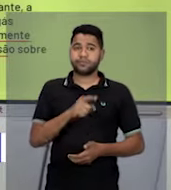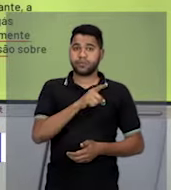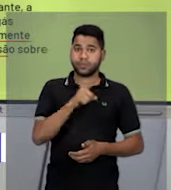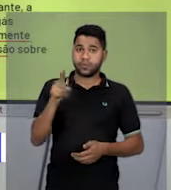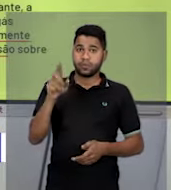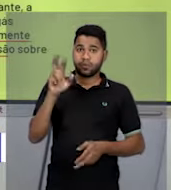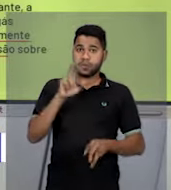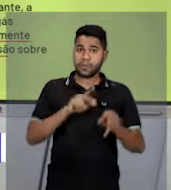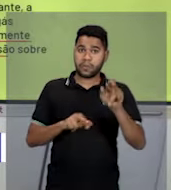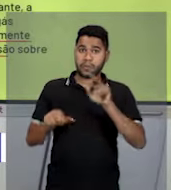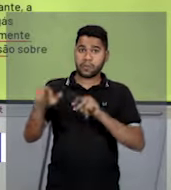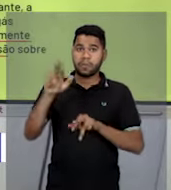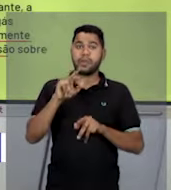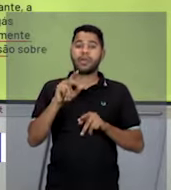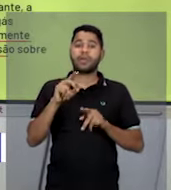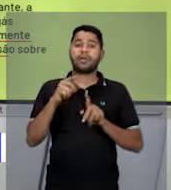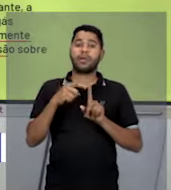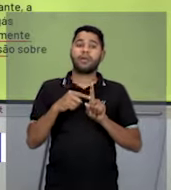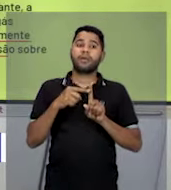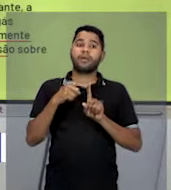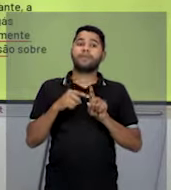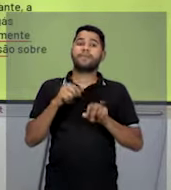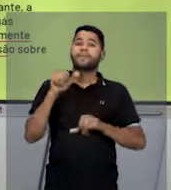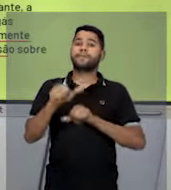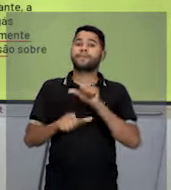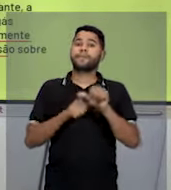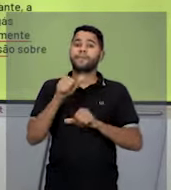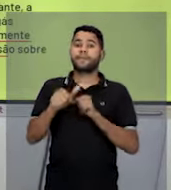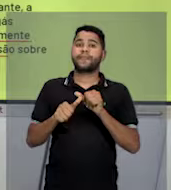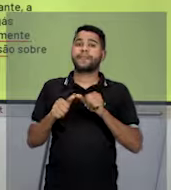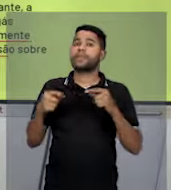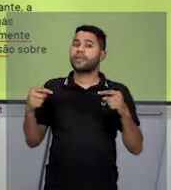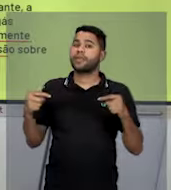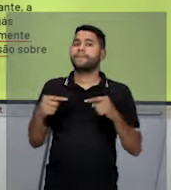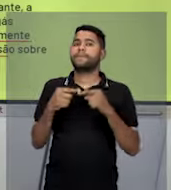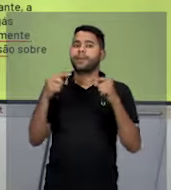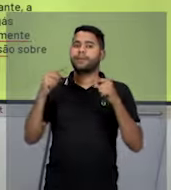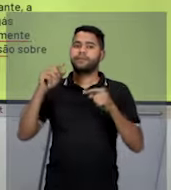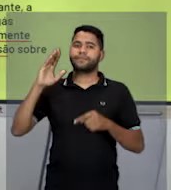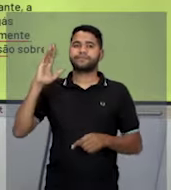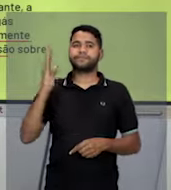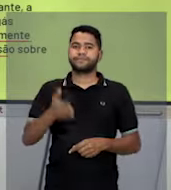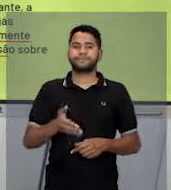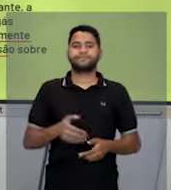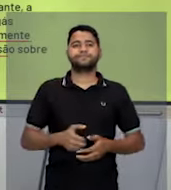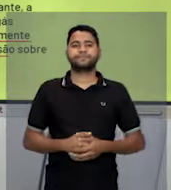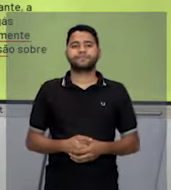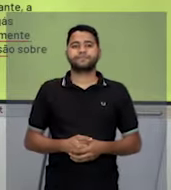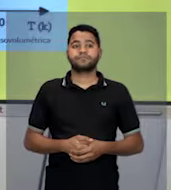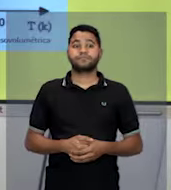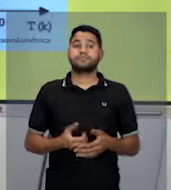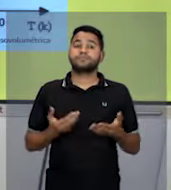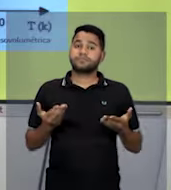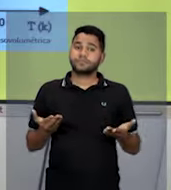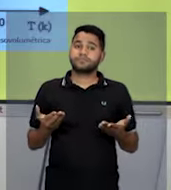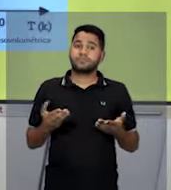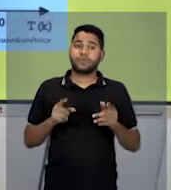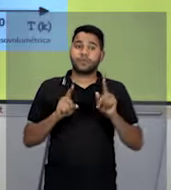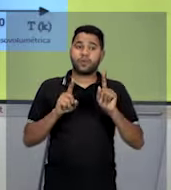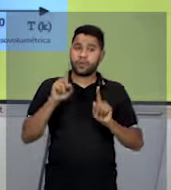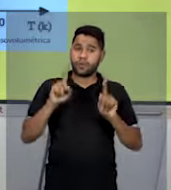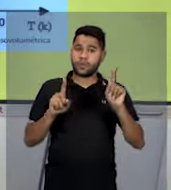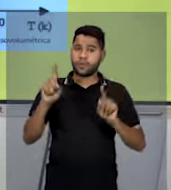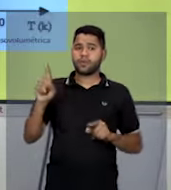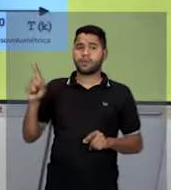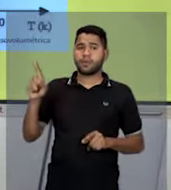varia a temperatura, você vai ter uma mudança diretamente proporcional na pressão. Então, o gráfico dessa